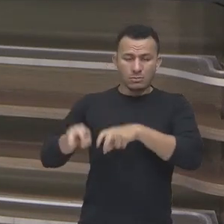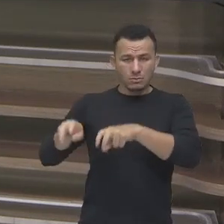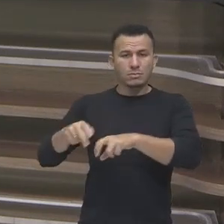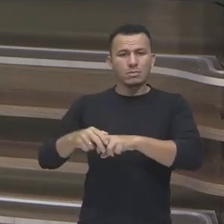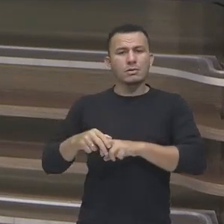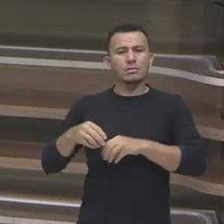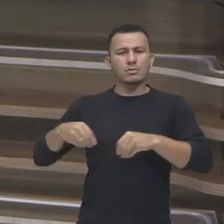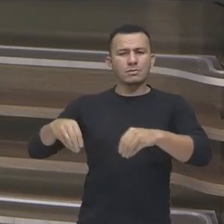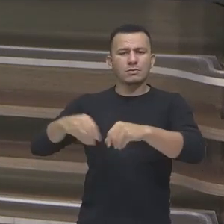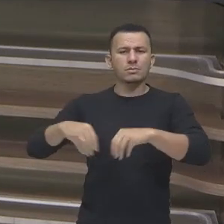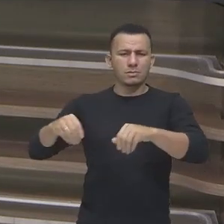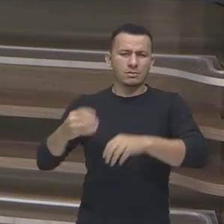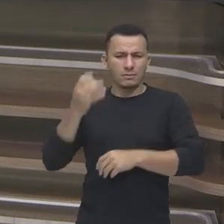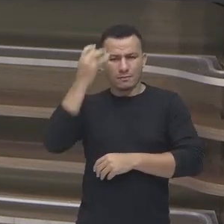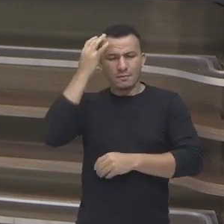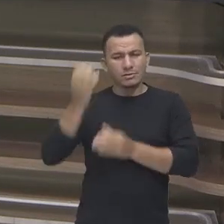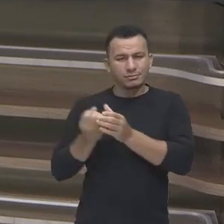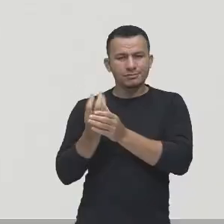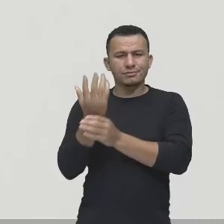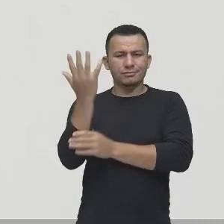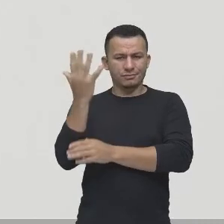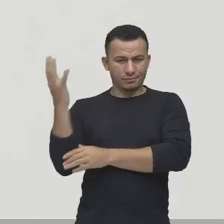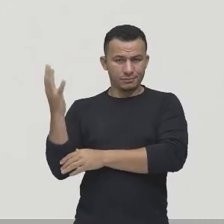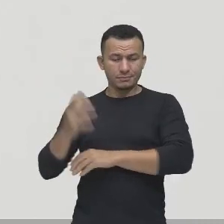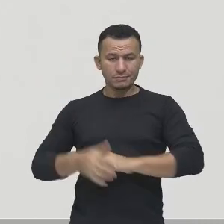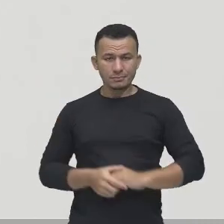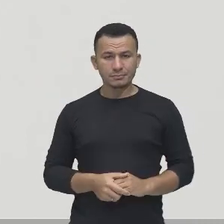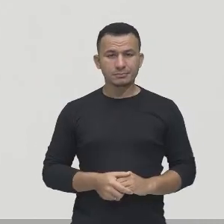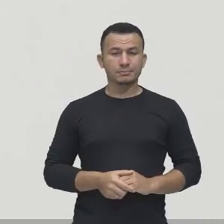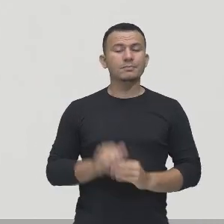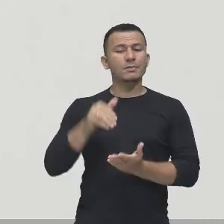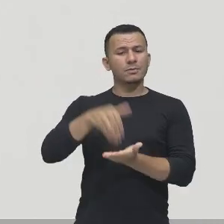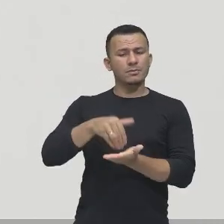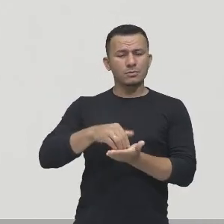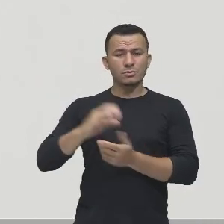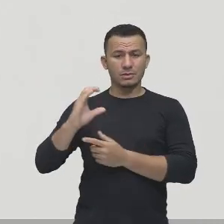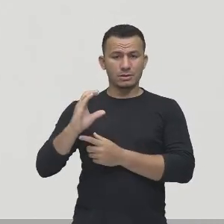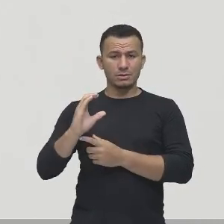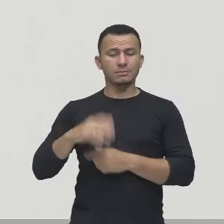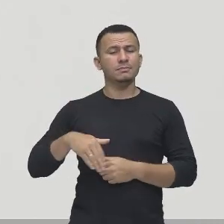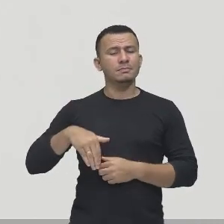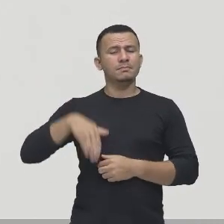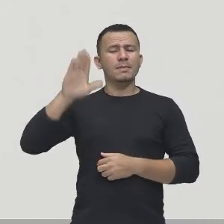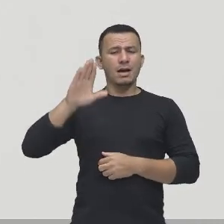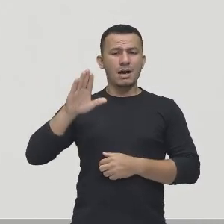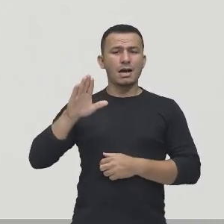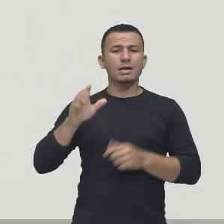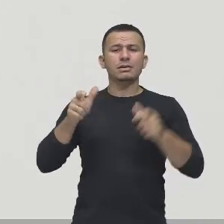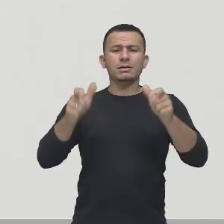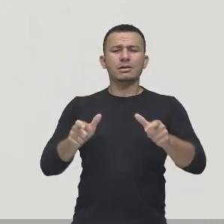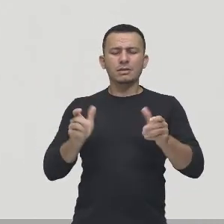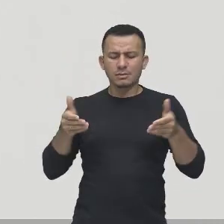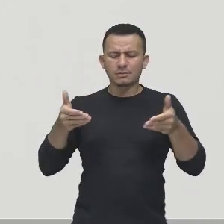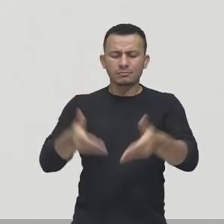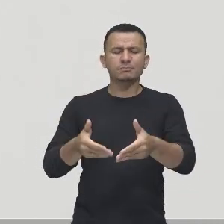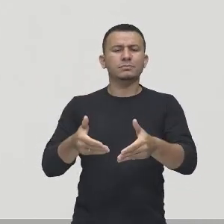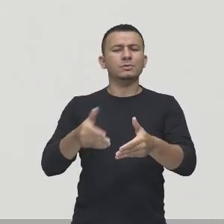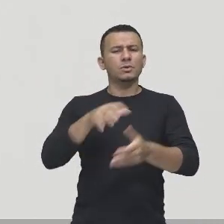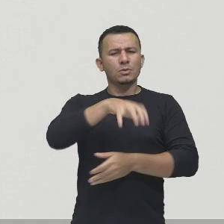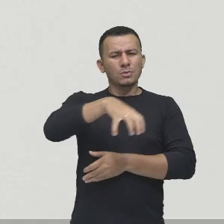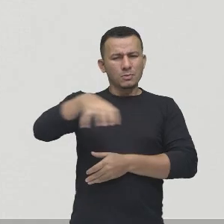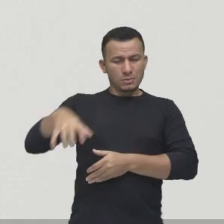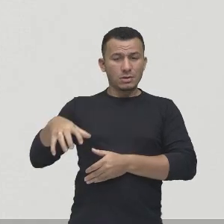muito bom para plantio, né? A última frase aí, a letra C, maior concentração industrial do Canadá e também